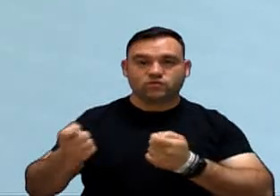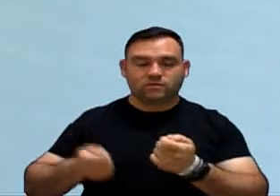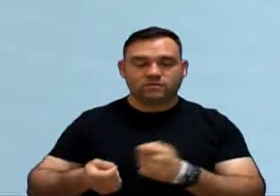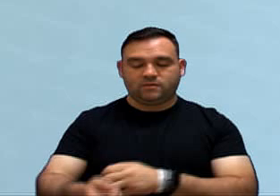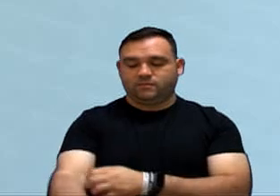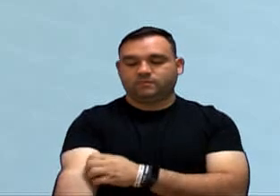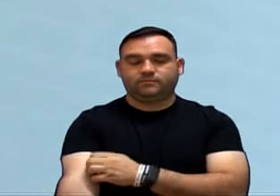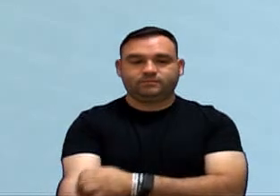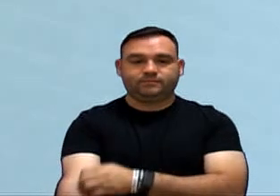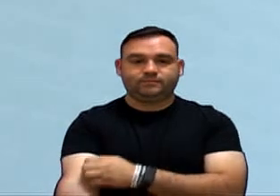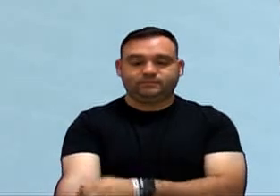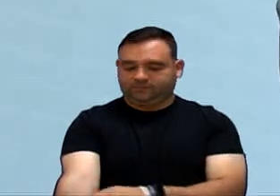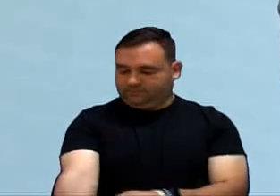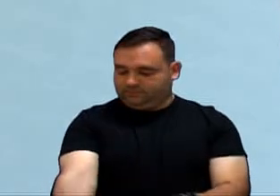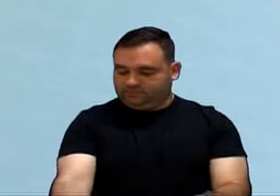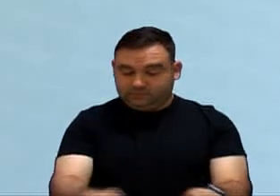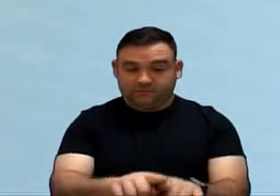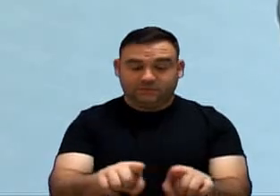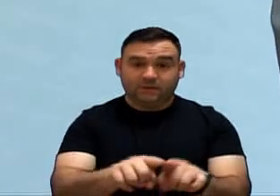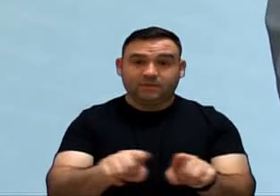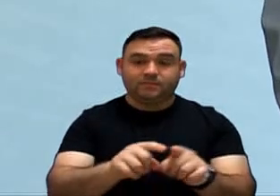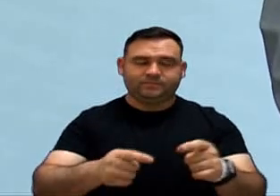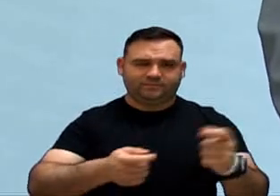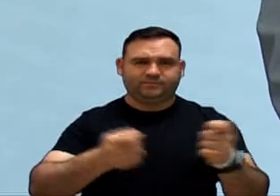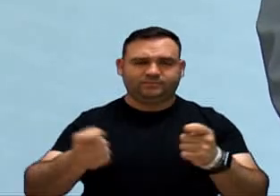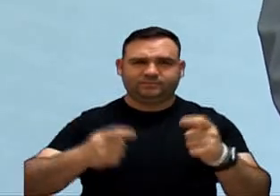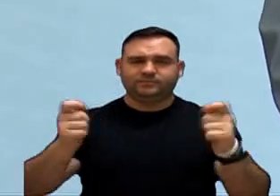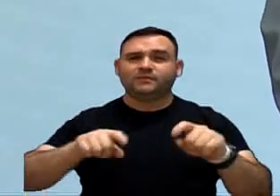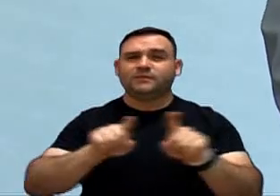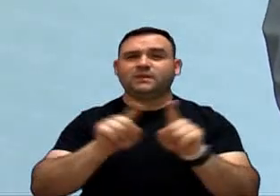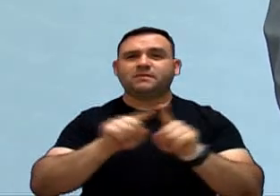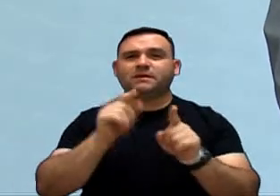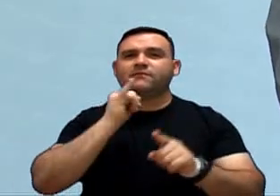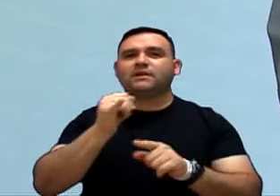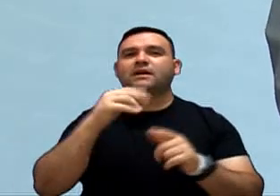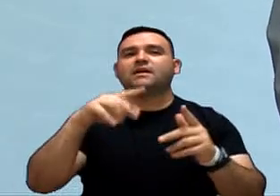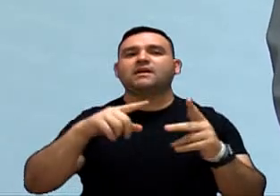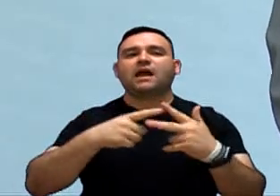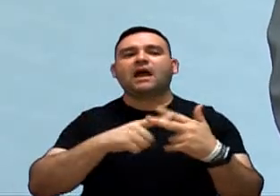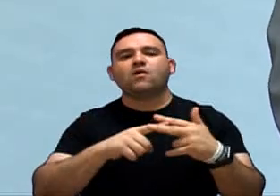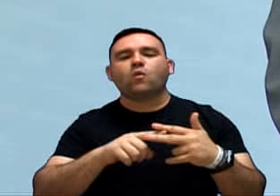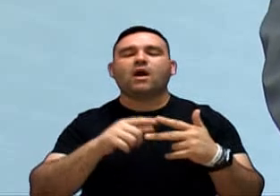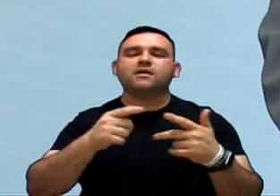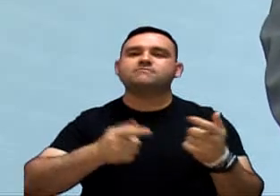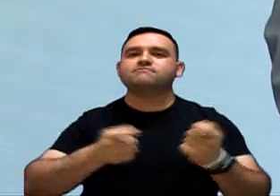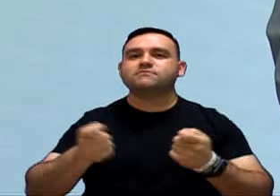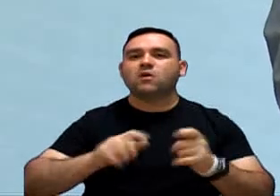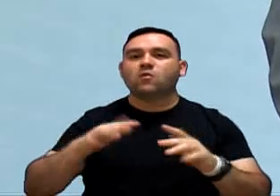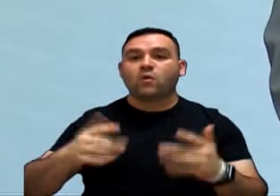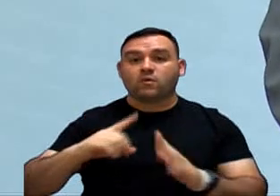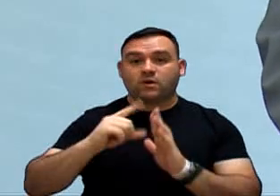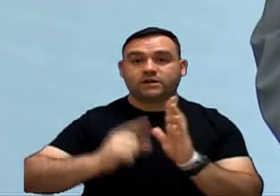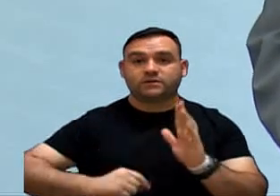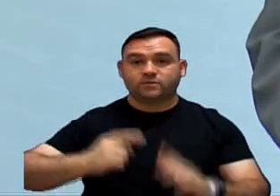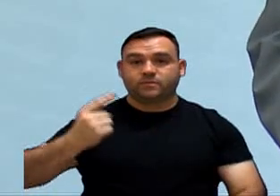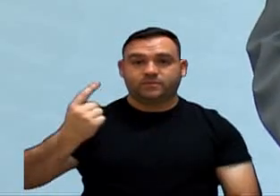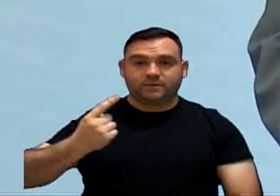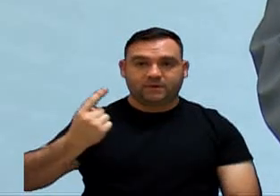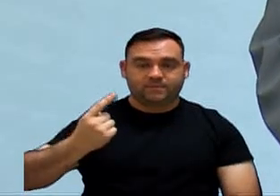Salatiel, e essa adequação. E já vou falar rapidamente quais são essas adequações. No artigo